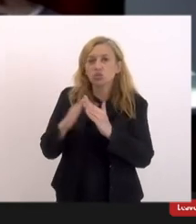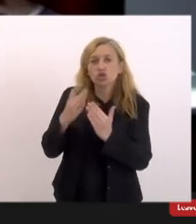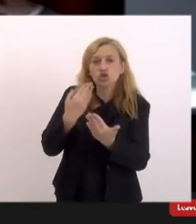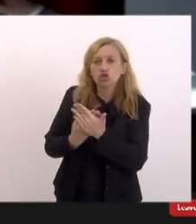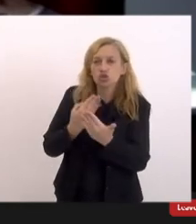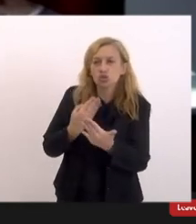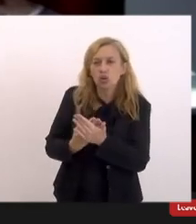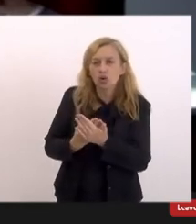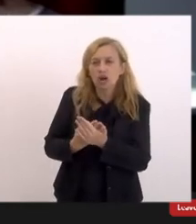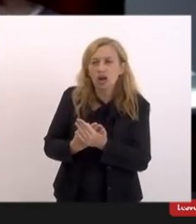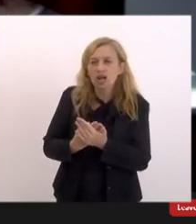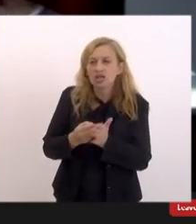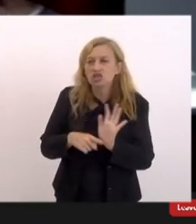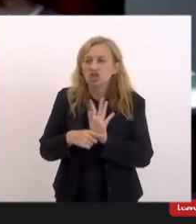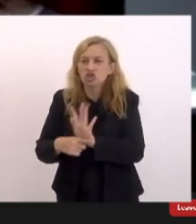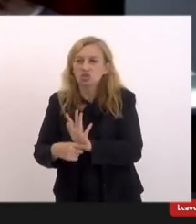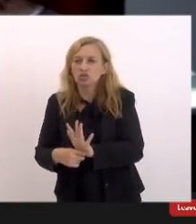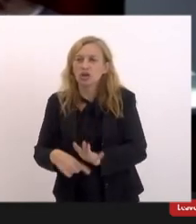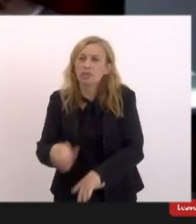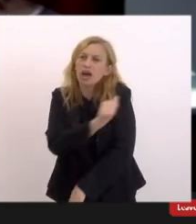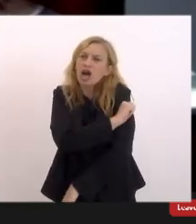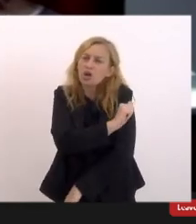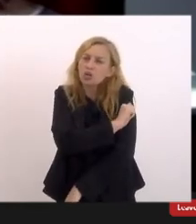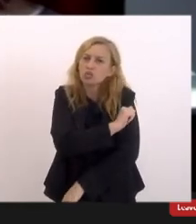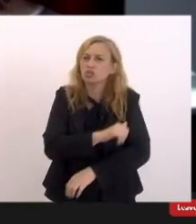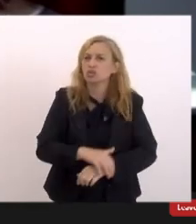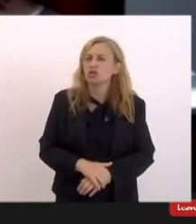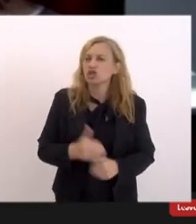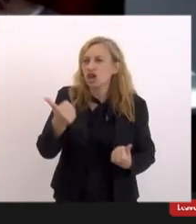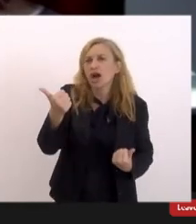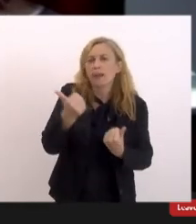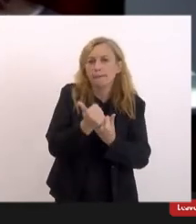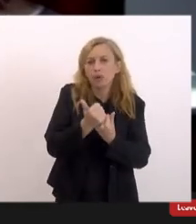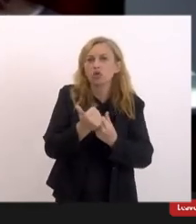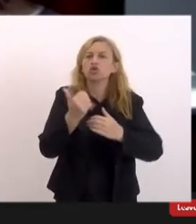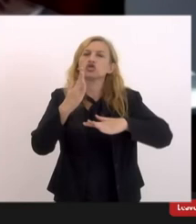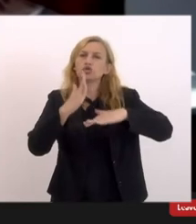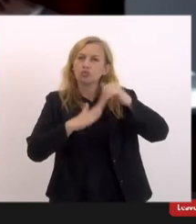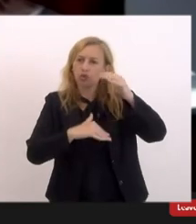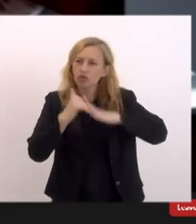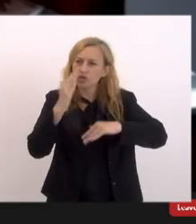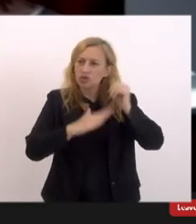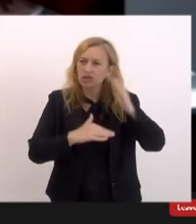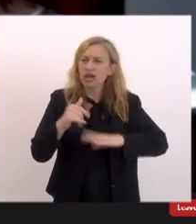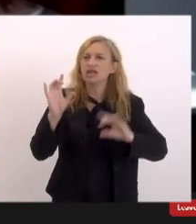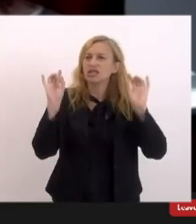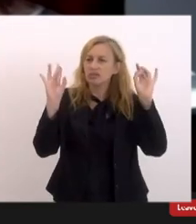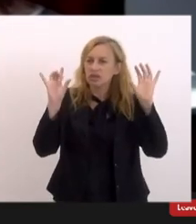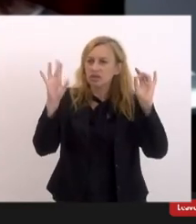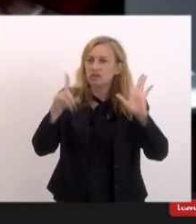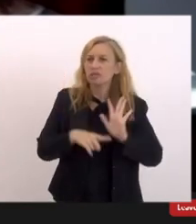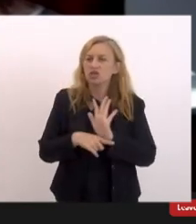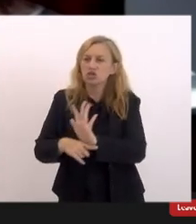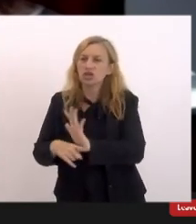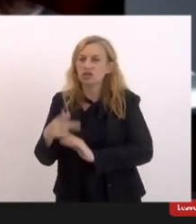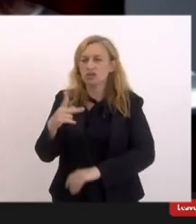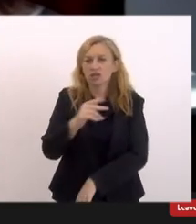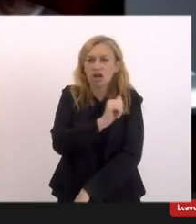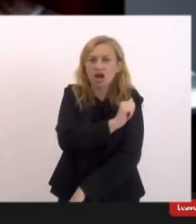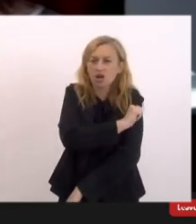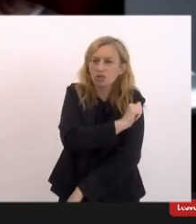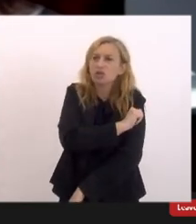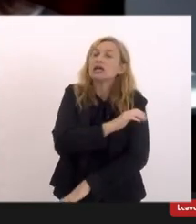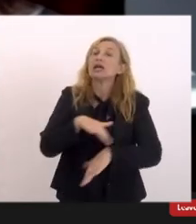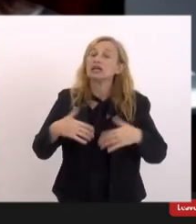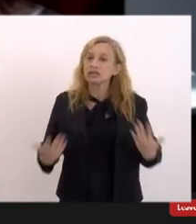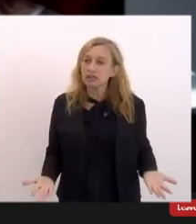de atendimento para os alunos, de apoio de profissional especializado para atender os seus alunos. Então, talvez